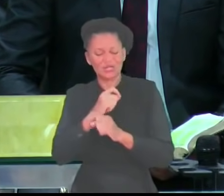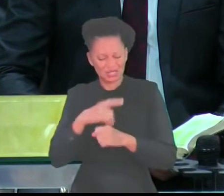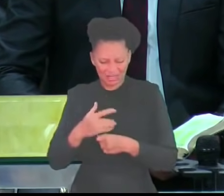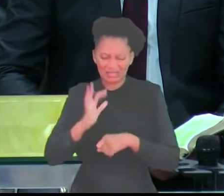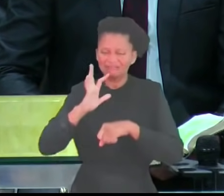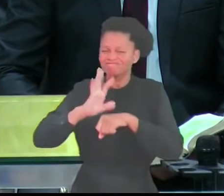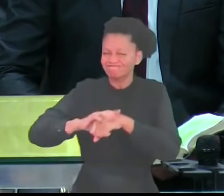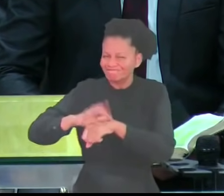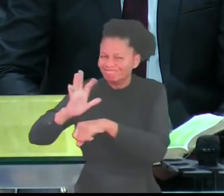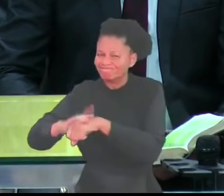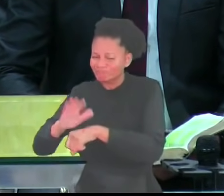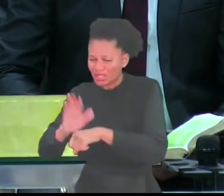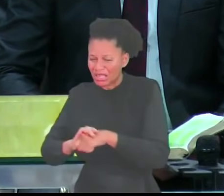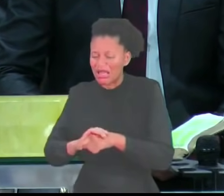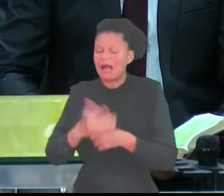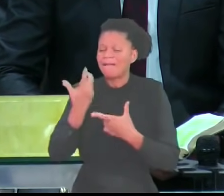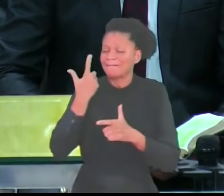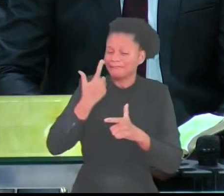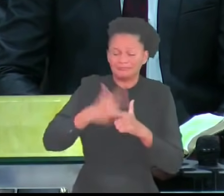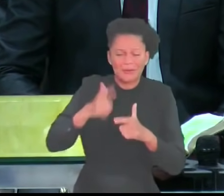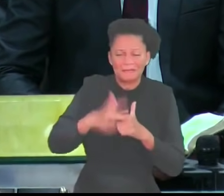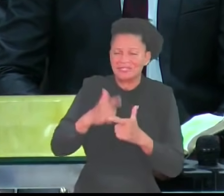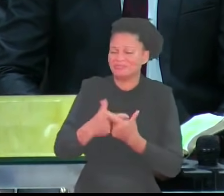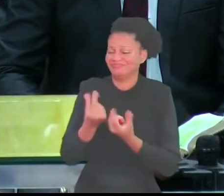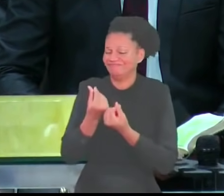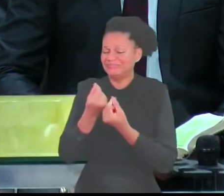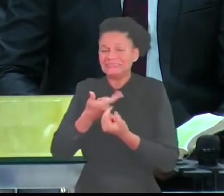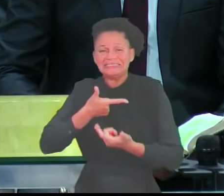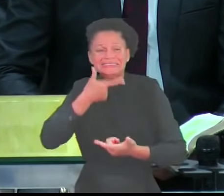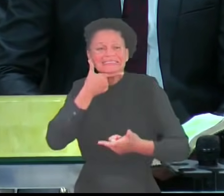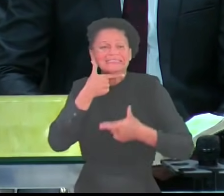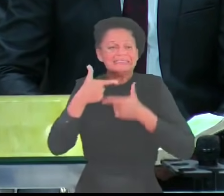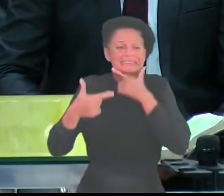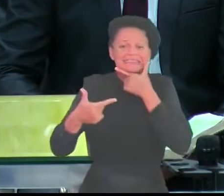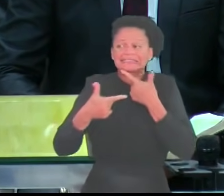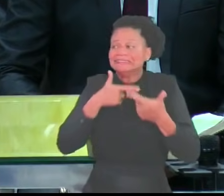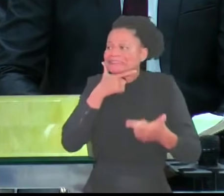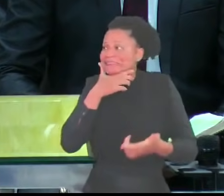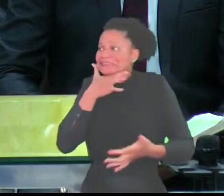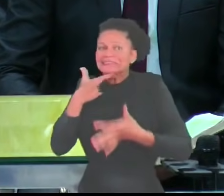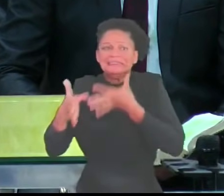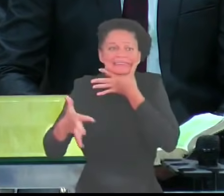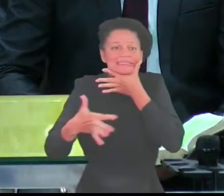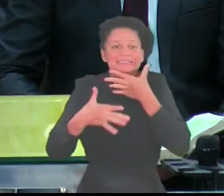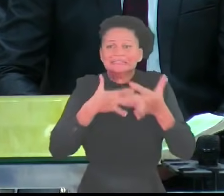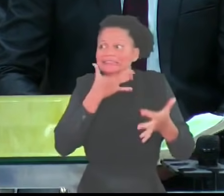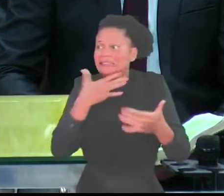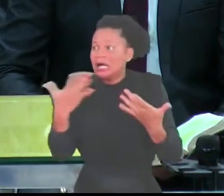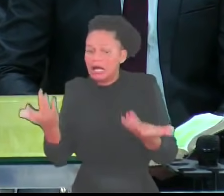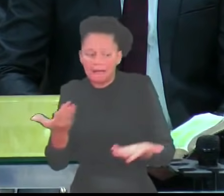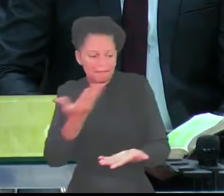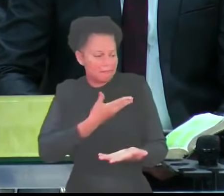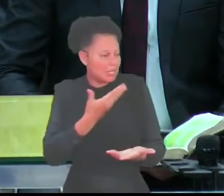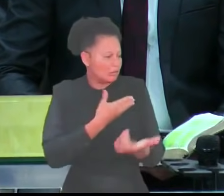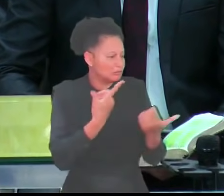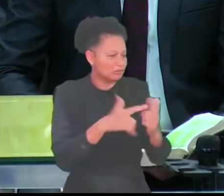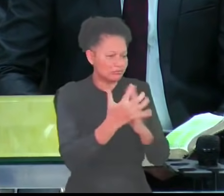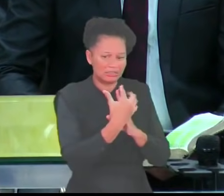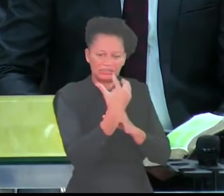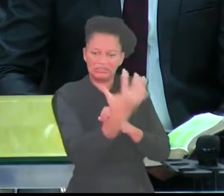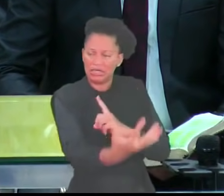nas finanças que estão faltando. Deserto de amigos. Deserto de